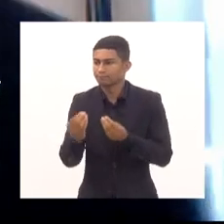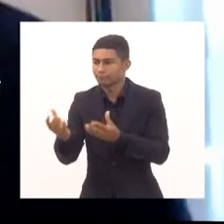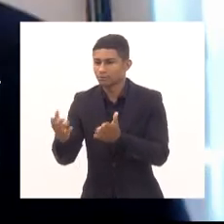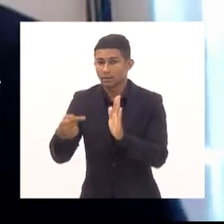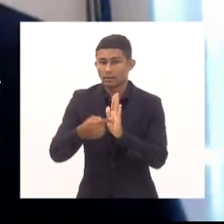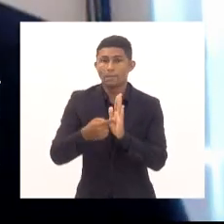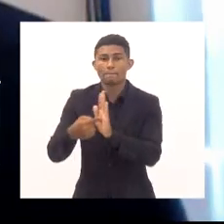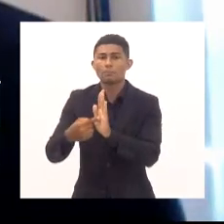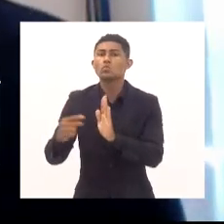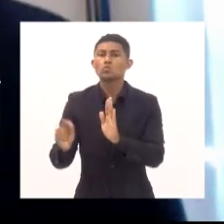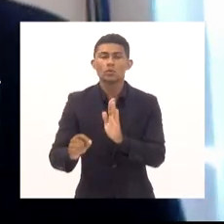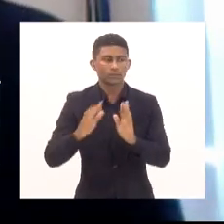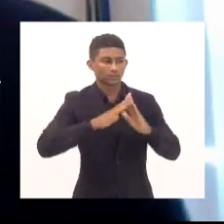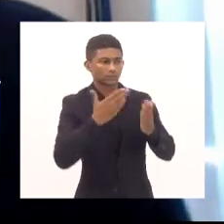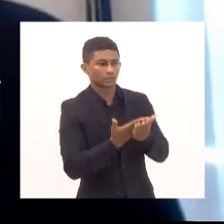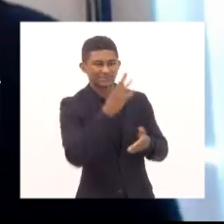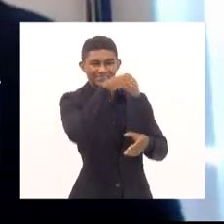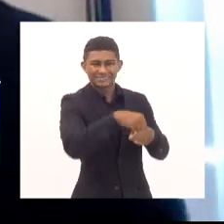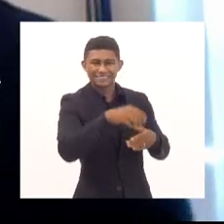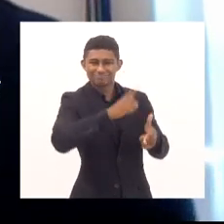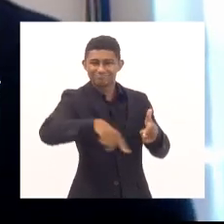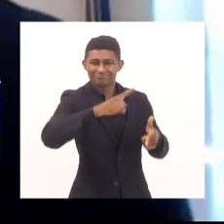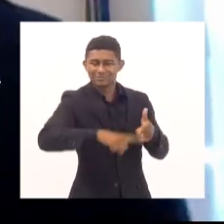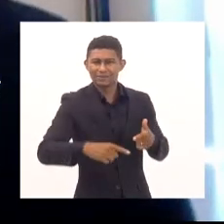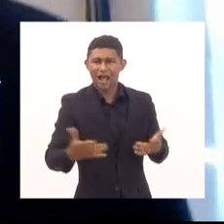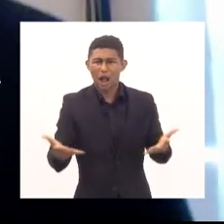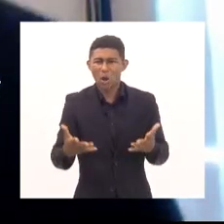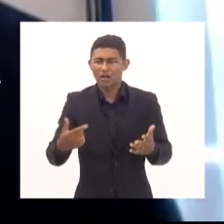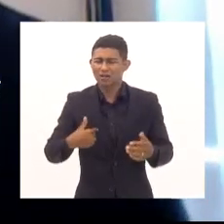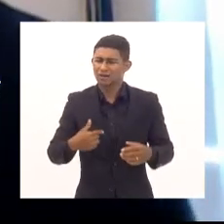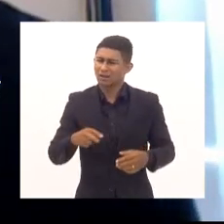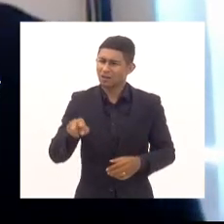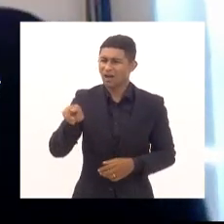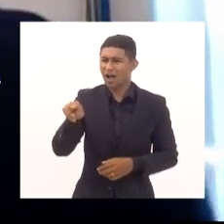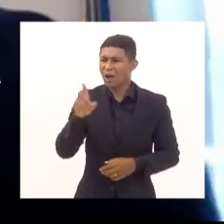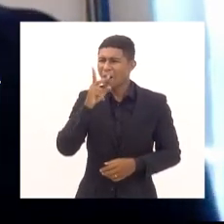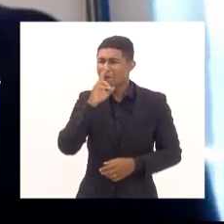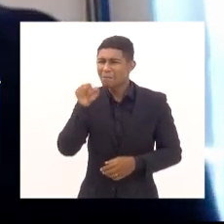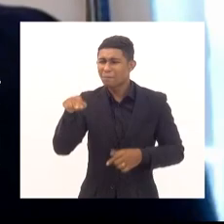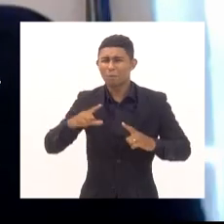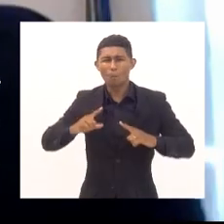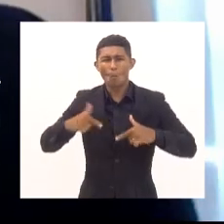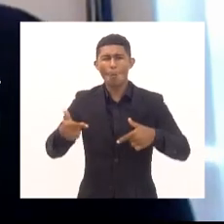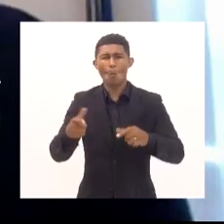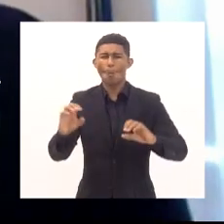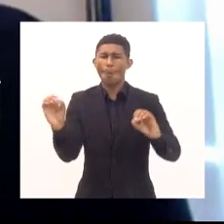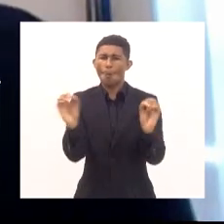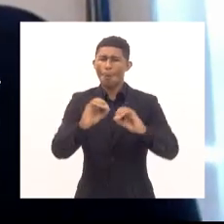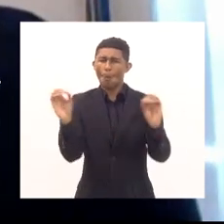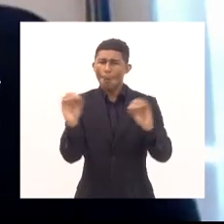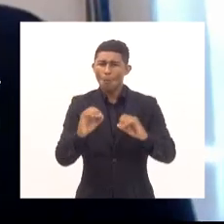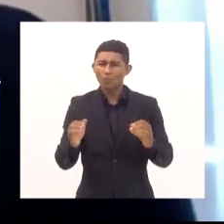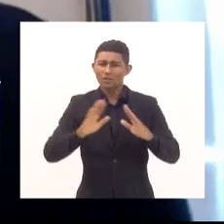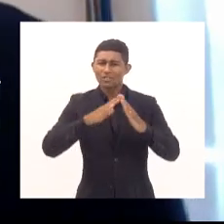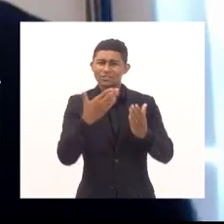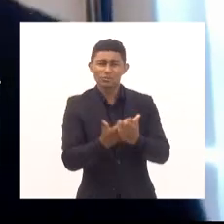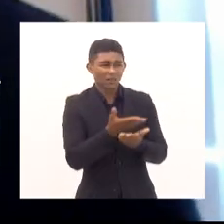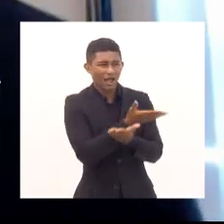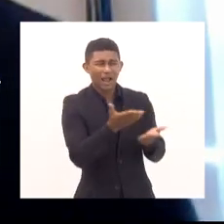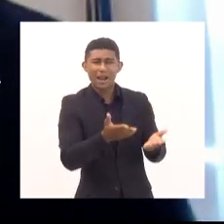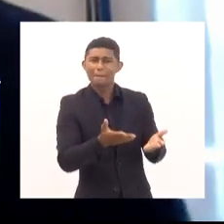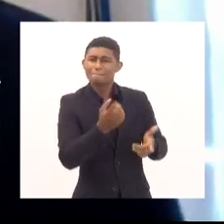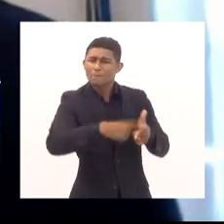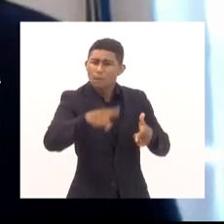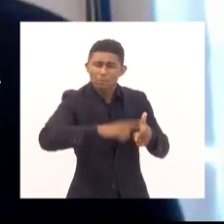Nos frustra muito que 8 meses depois, muito pouco tenha sido feito, as escolas continuem enfrentando os